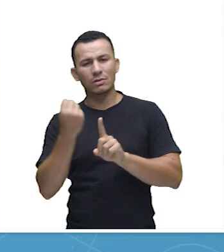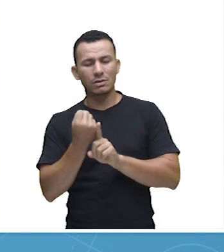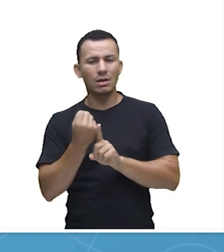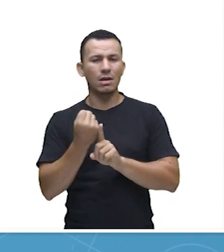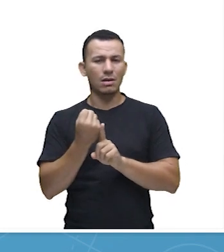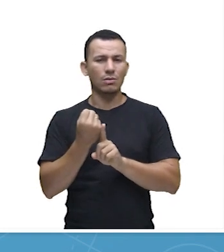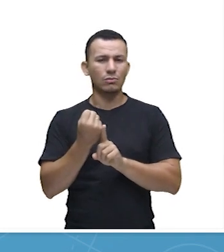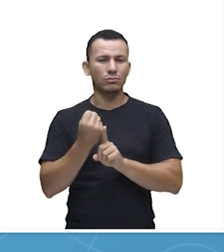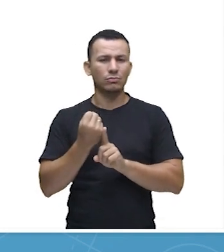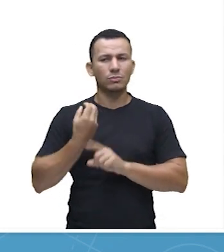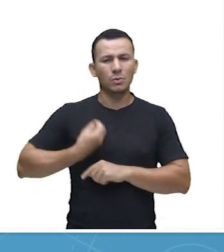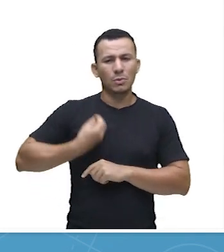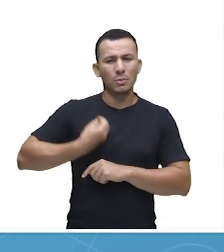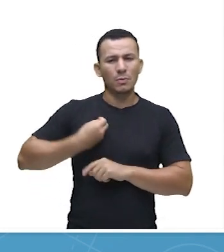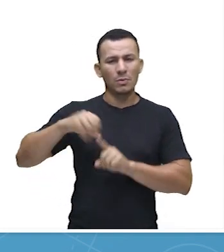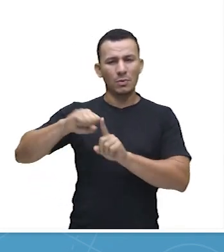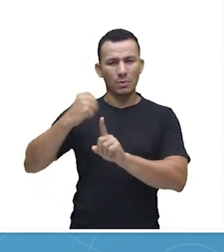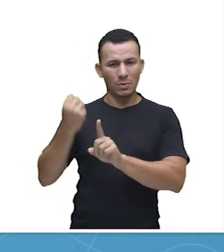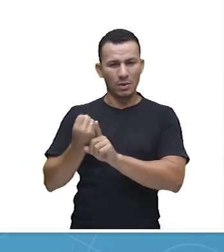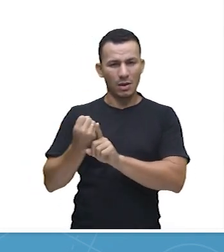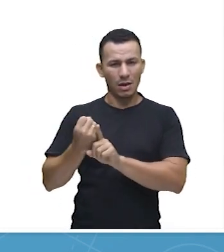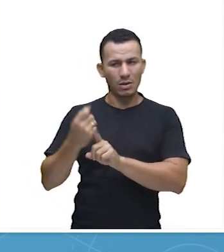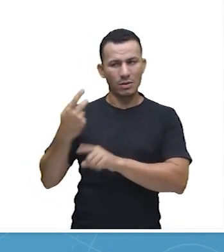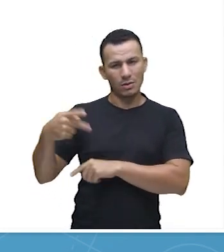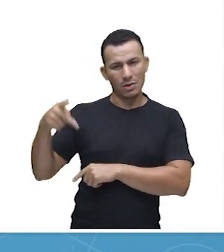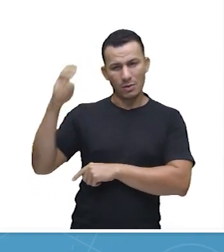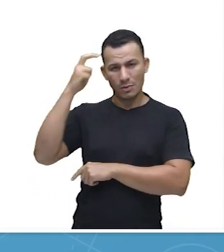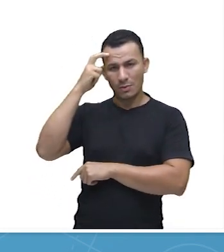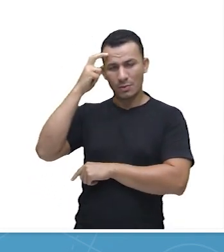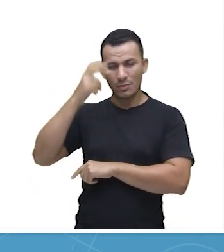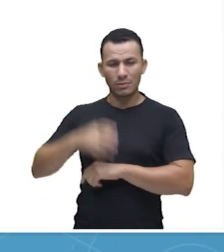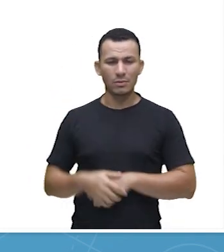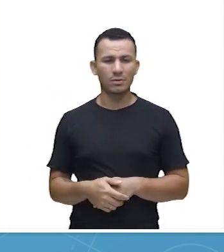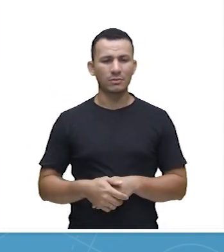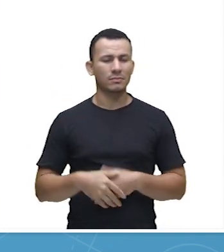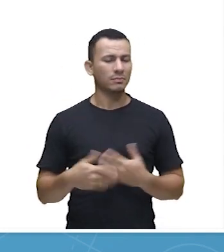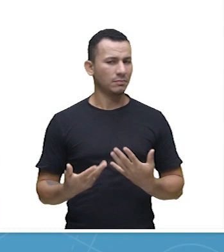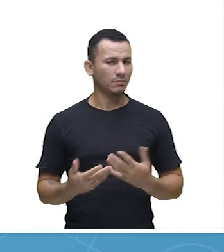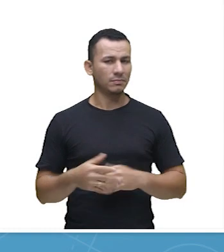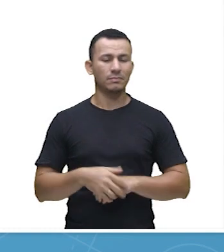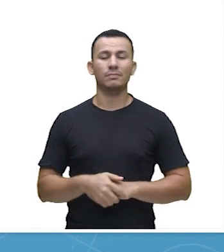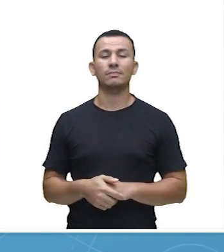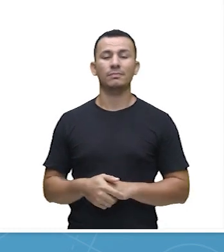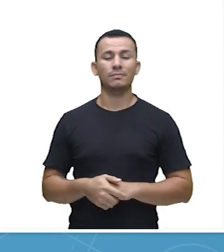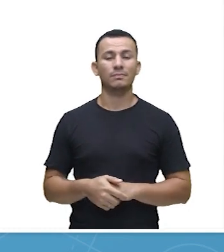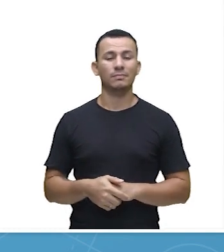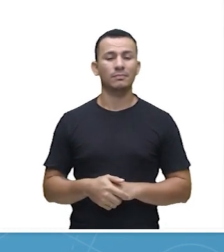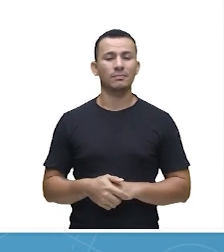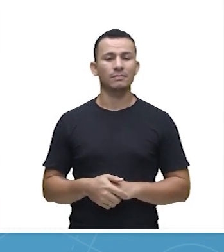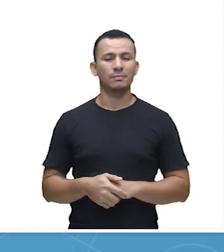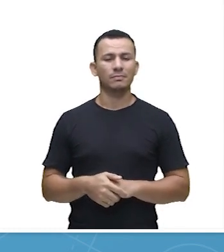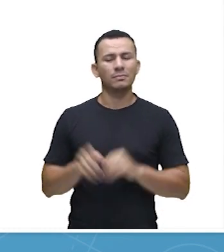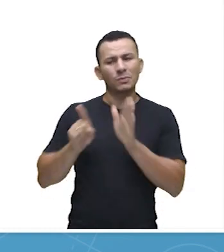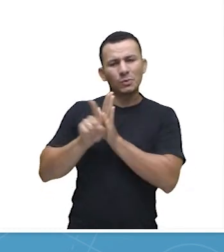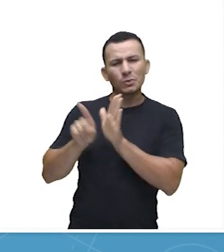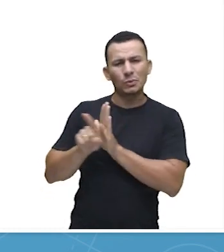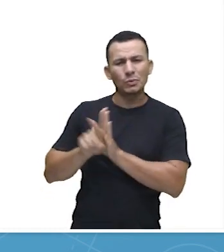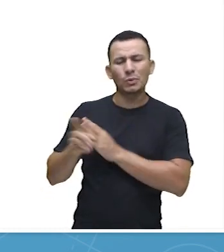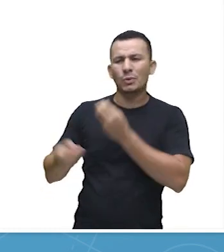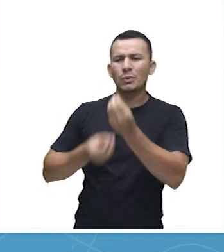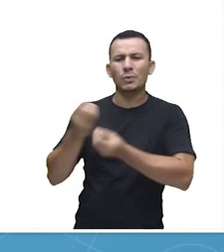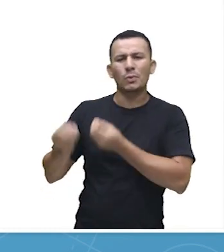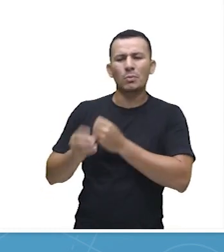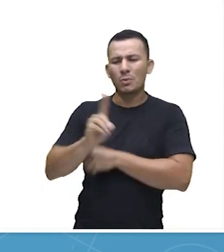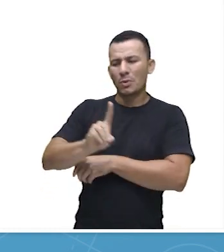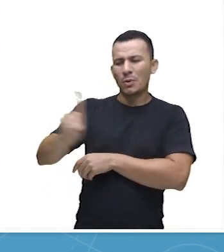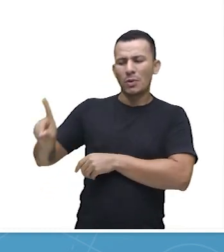sociais existentes na sociedade viking. Será que é uma dessas? Letra D, questionar as origens dos deuses e sua relação